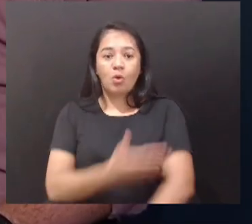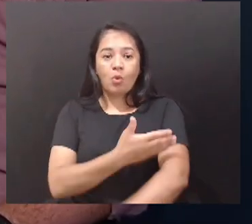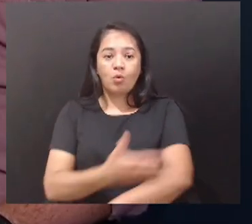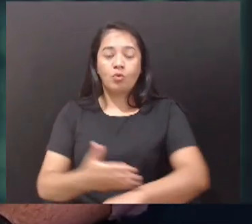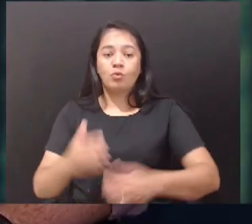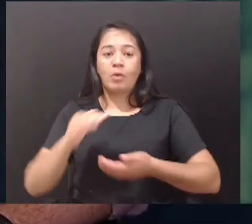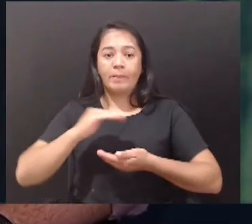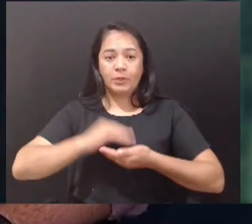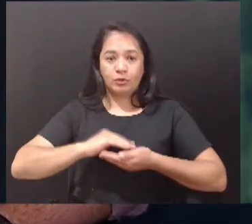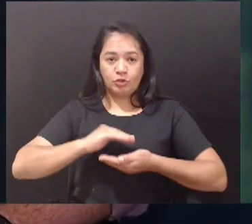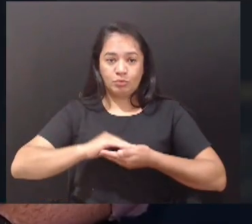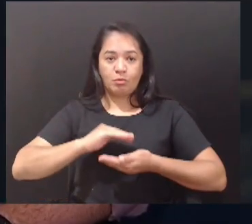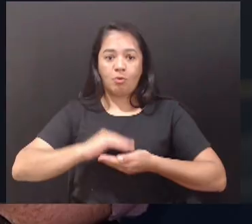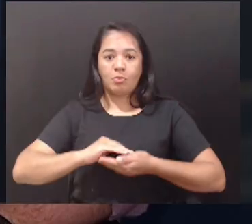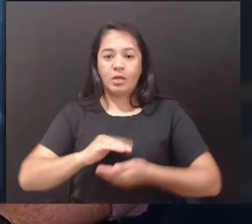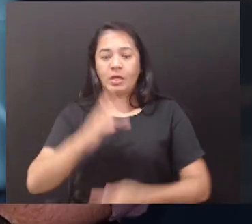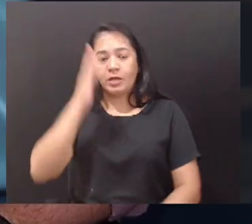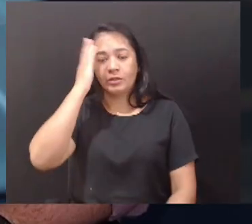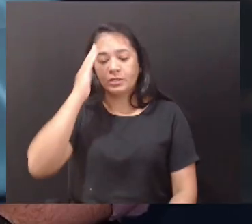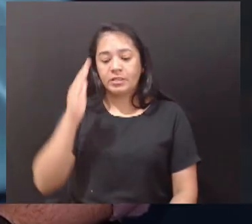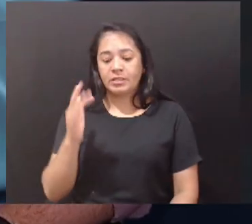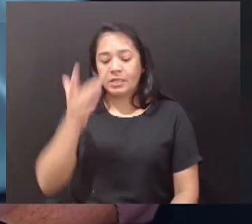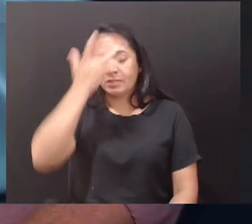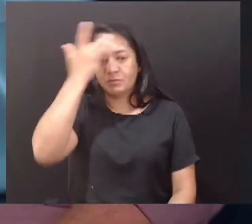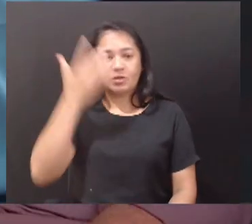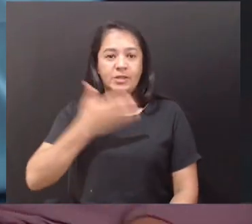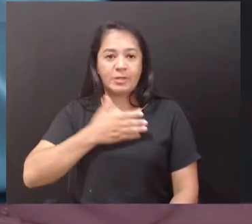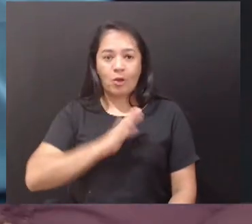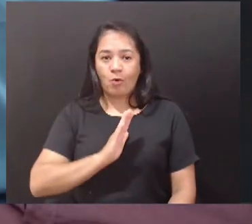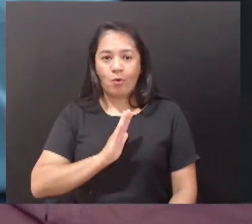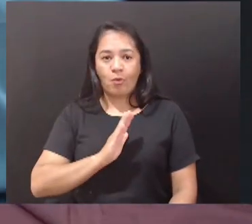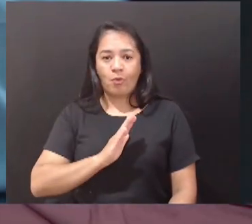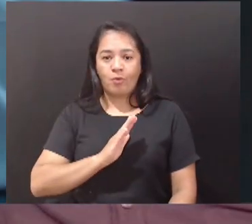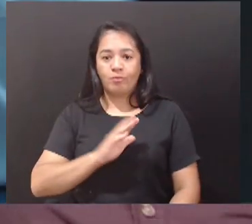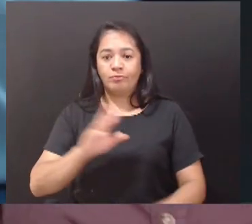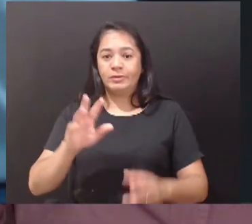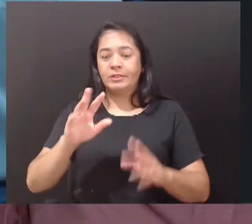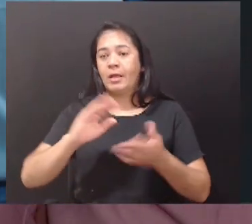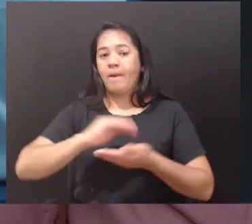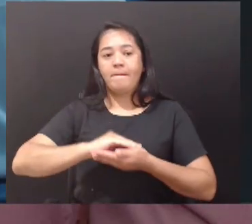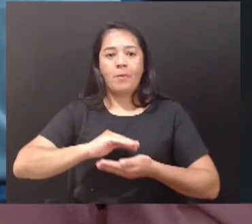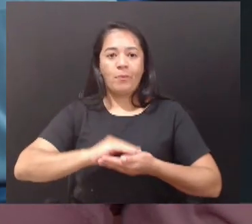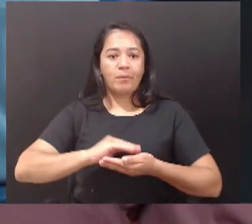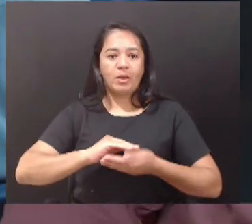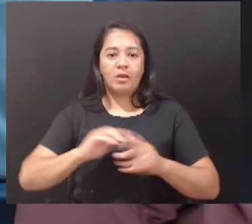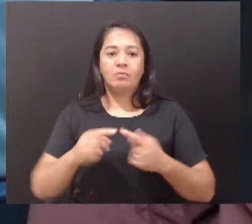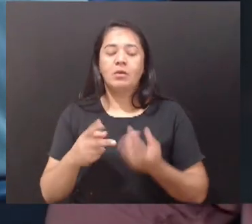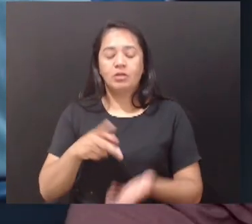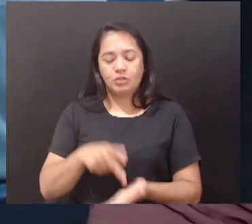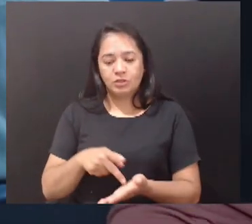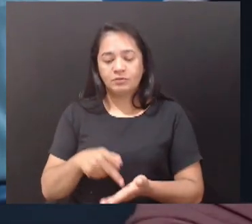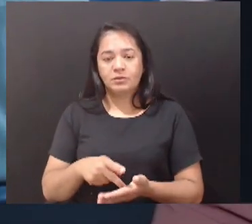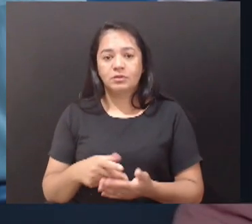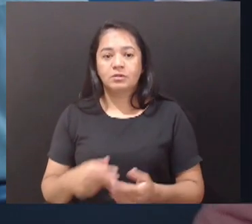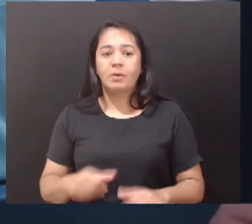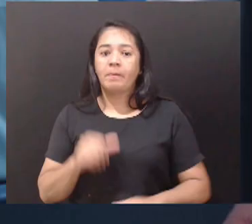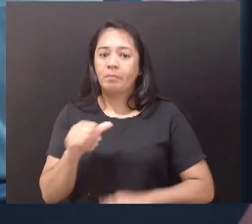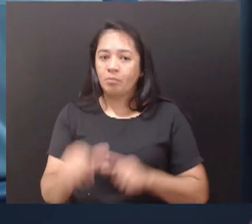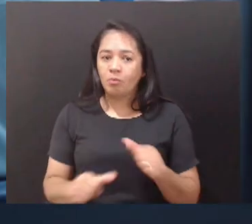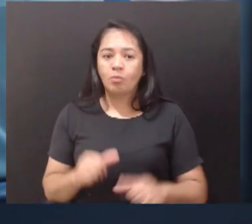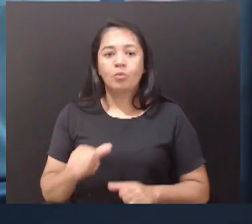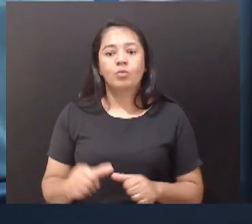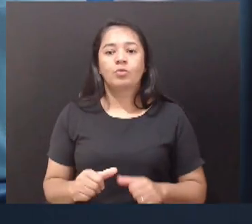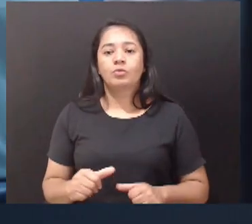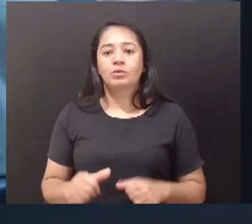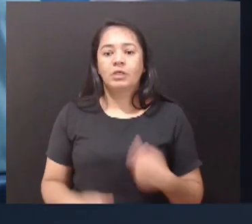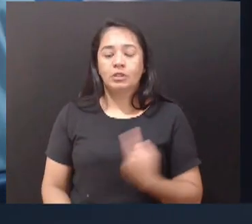Eu sei que muitas pessoas não gostam muito desse termo, né? Mas, de fato, ele é uma coisa que muda a nossa